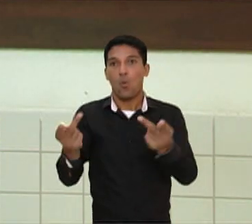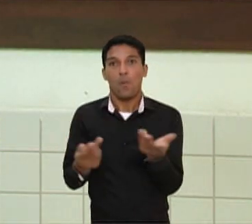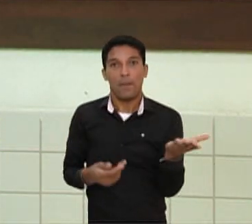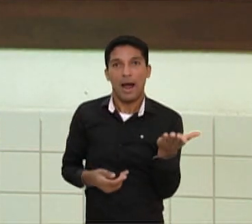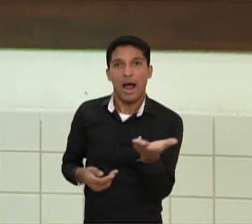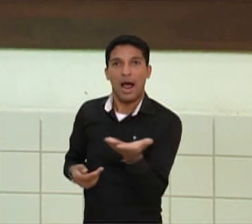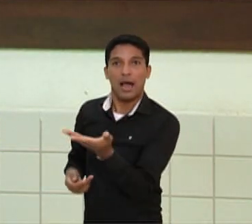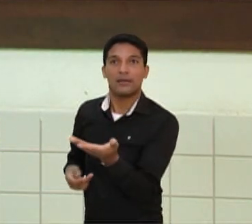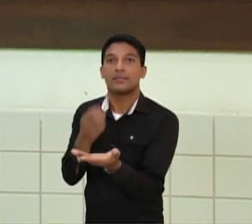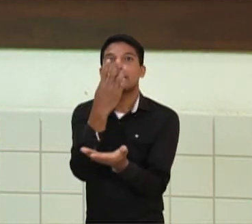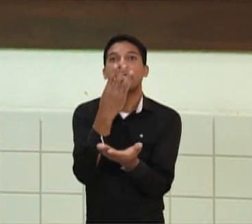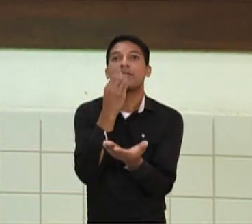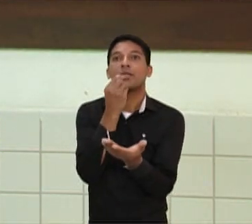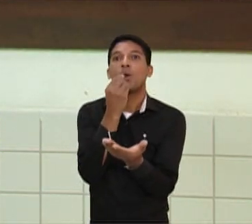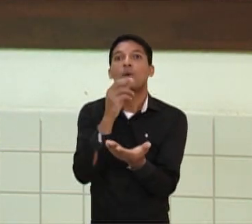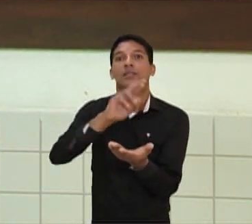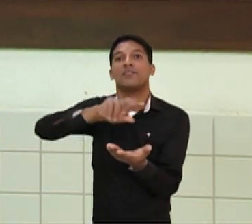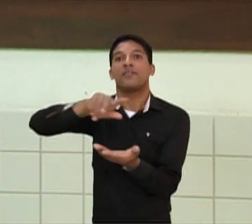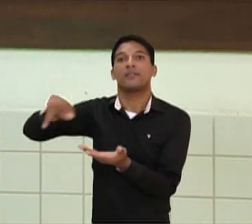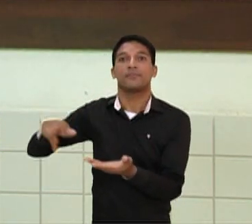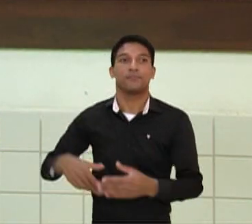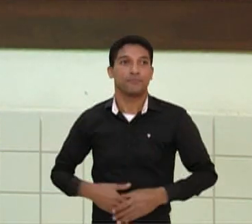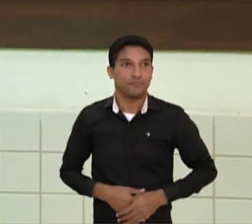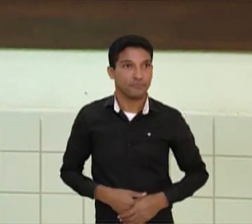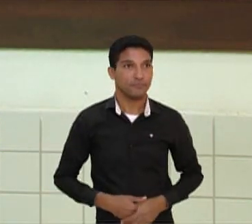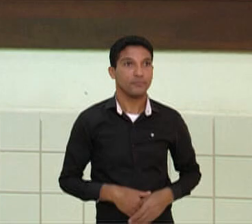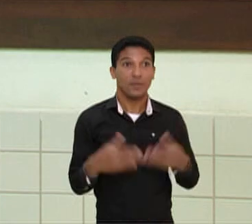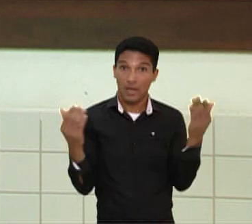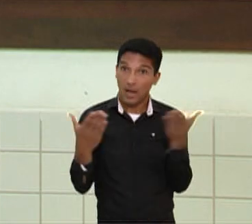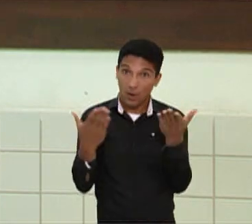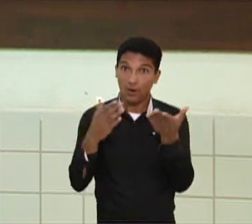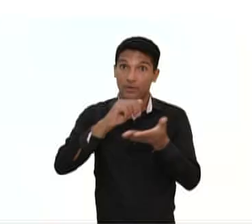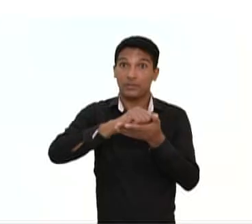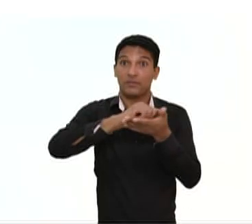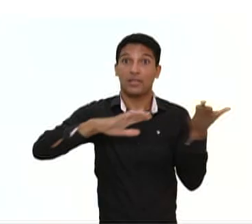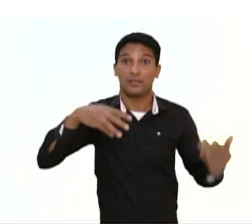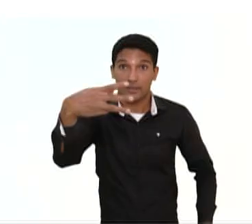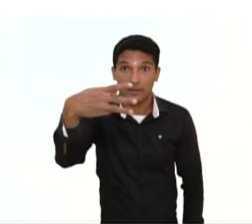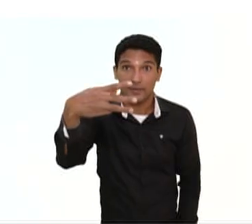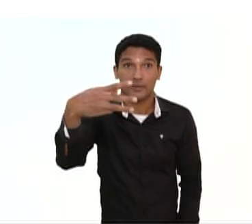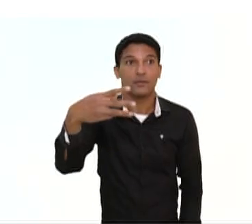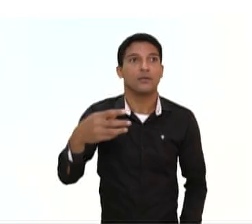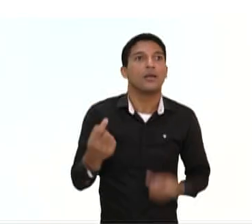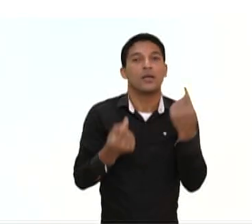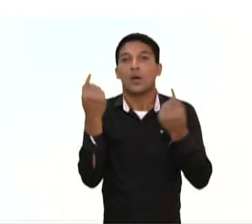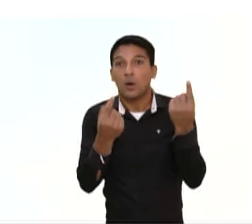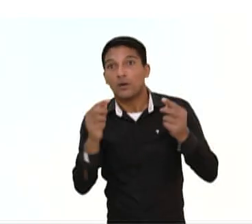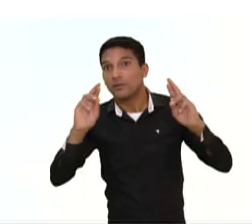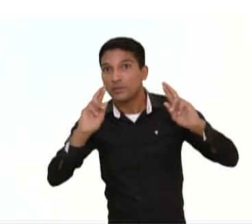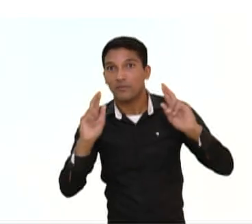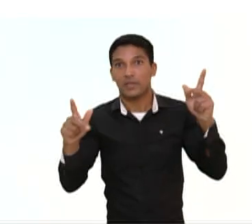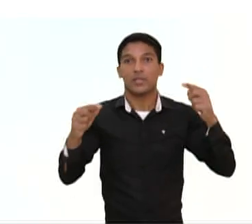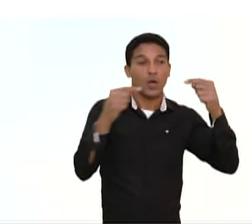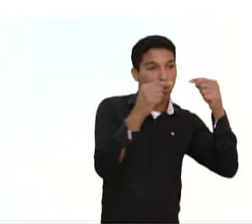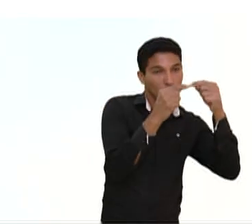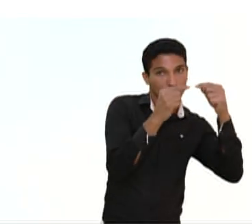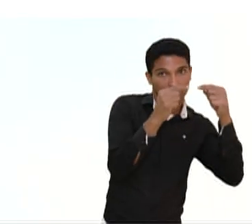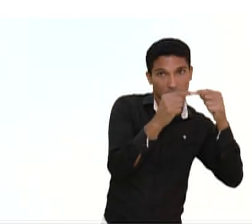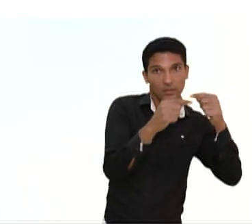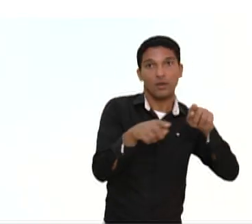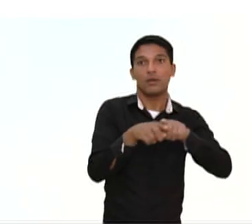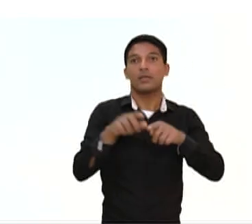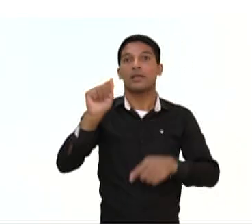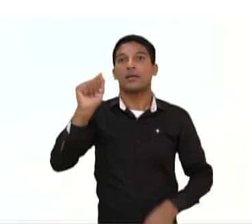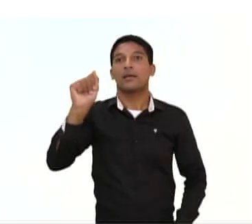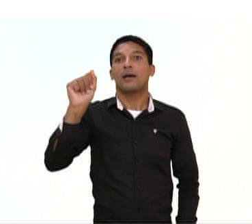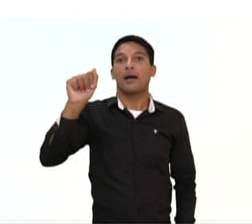3 é um exercício mais simples para vocês fazerem sem maiores problemas. Qual é a diferença entre a combinação e o arranjo simples de